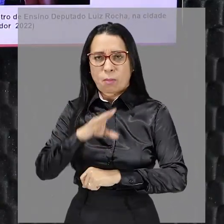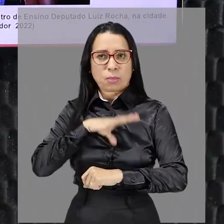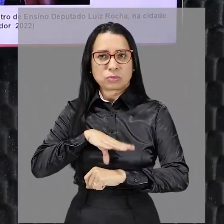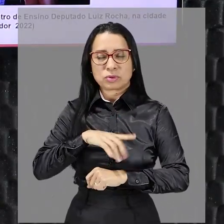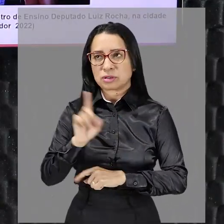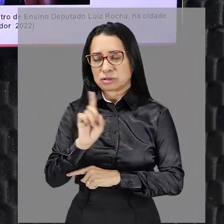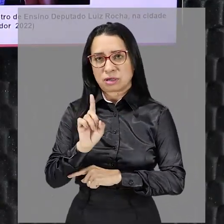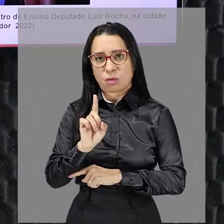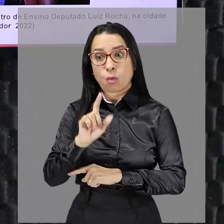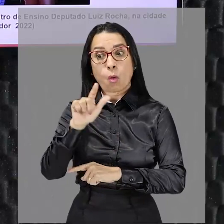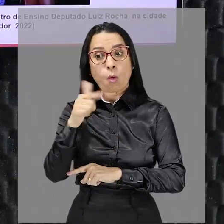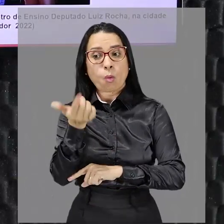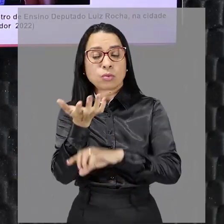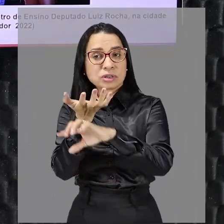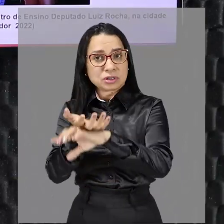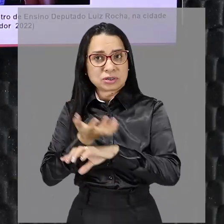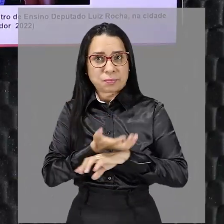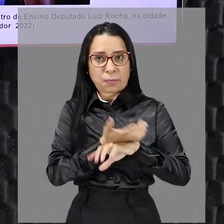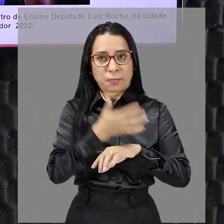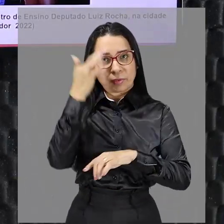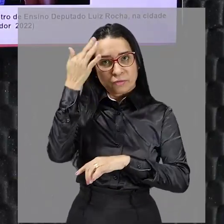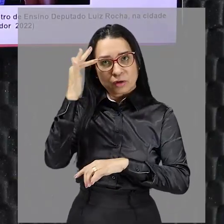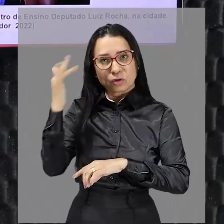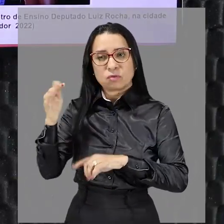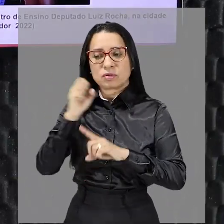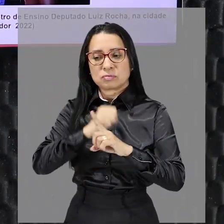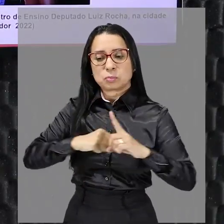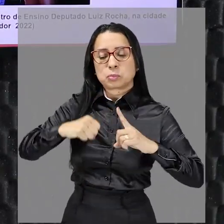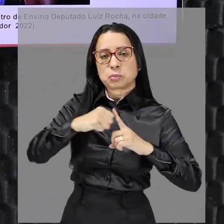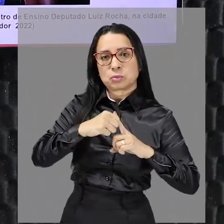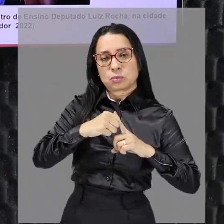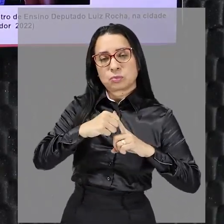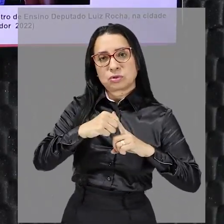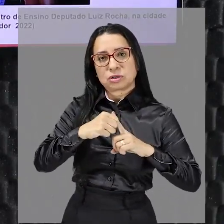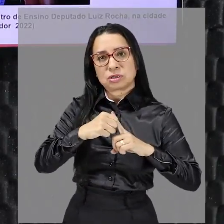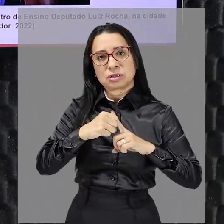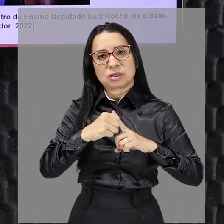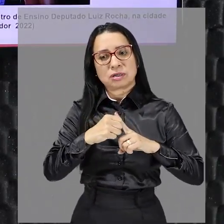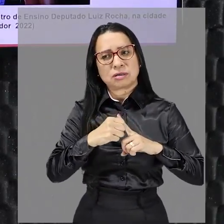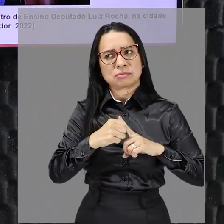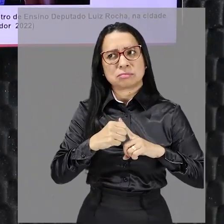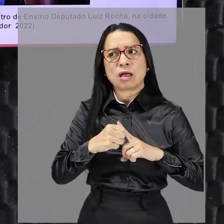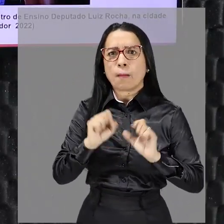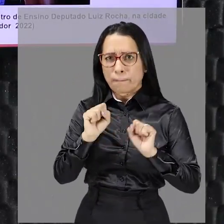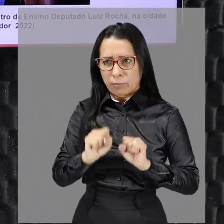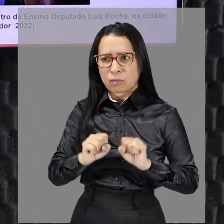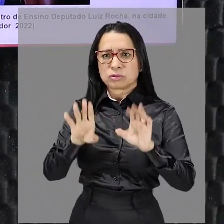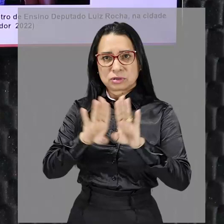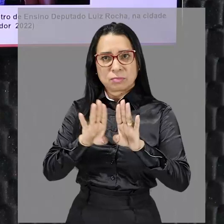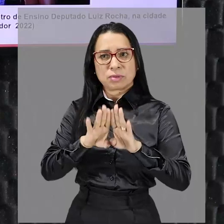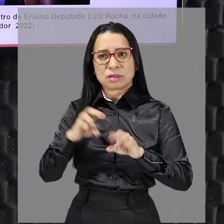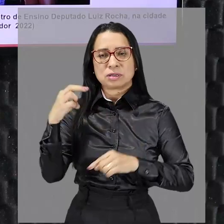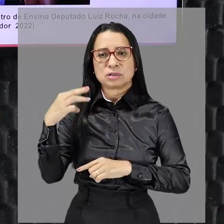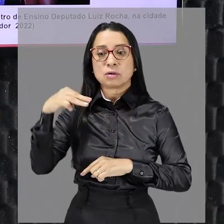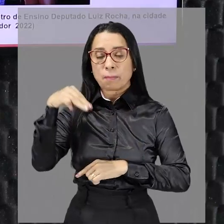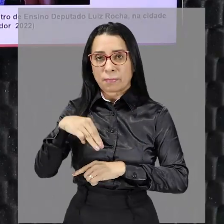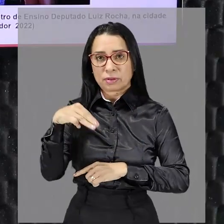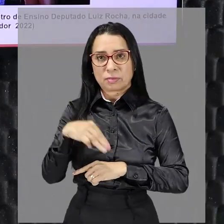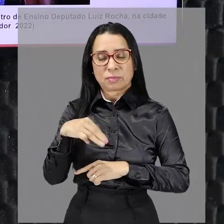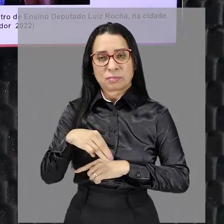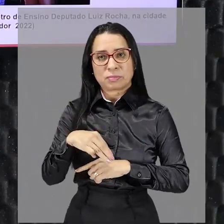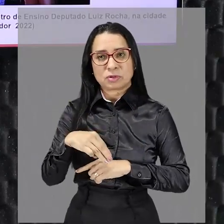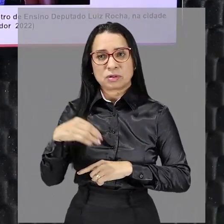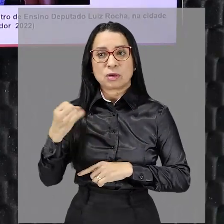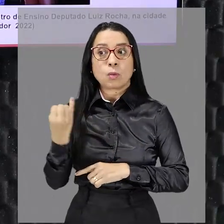uma outra área. Pode ser de filosofia, de sociologia, até mesmo de matemática. O importante é que ele